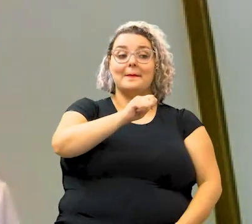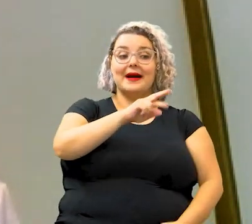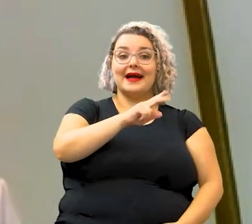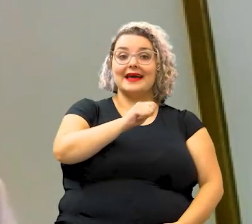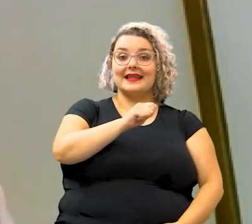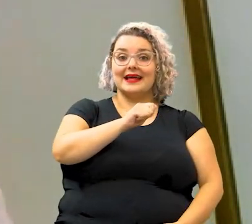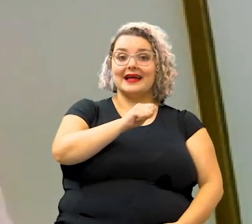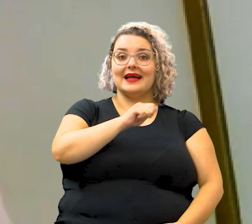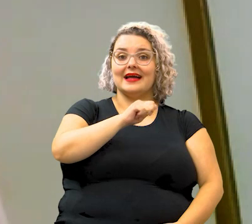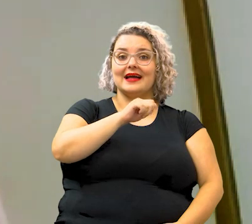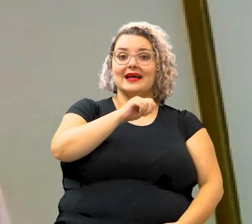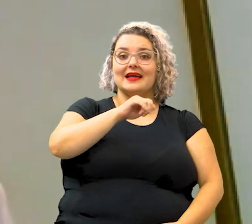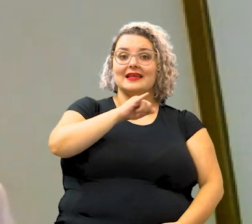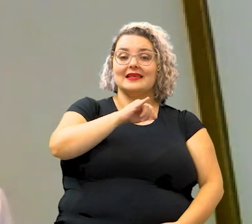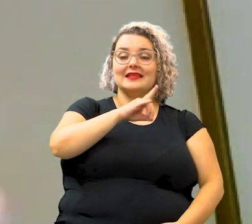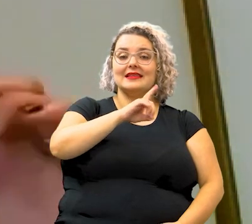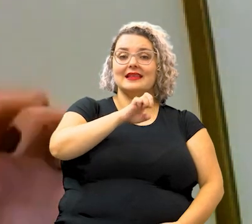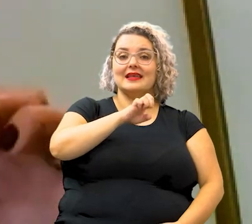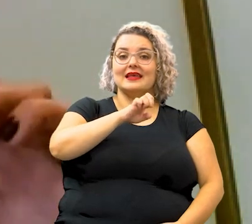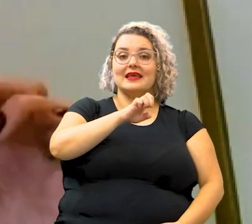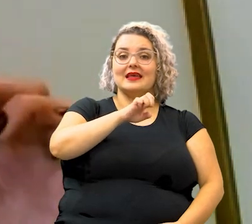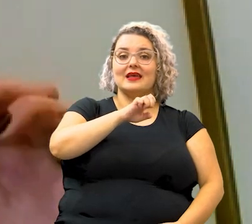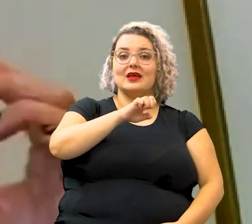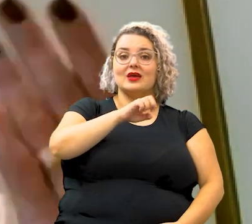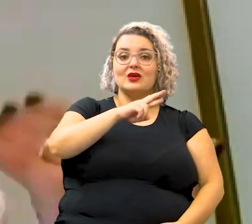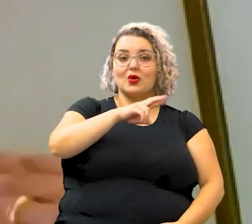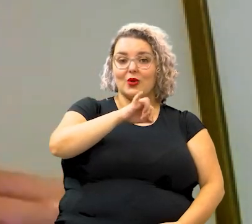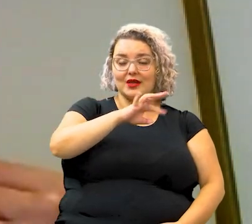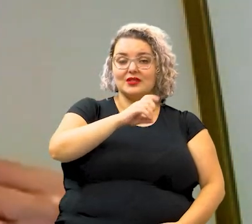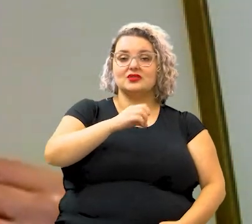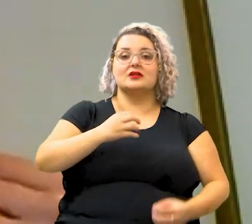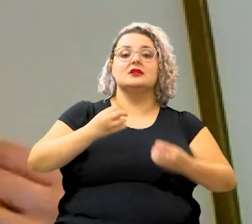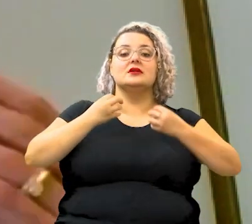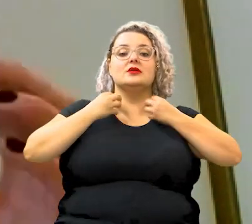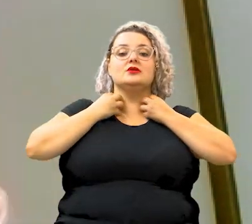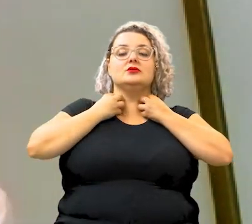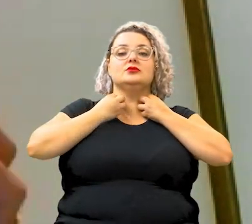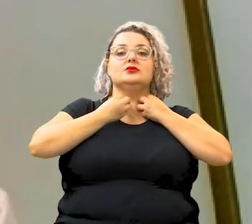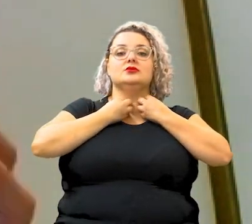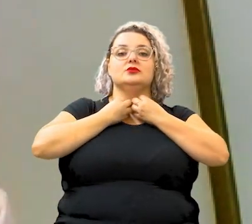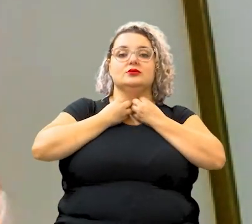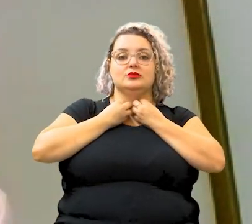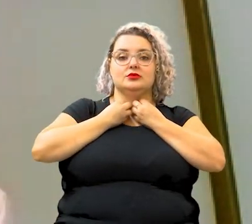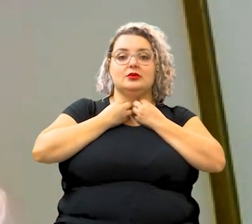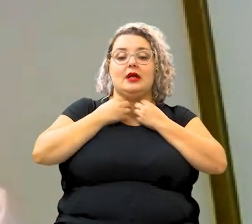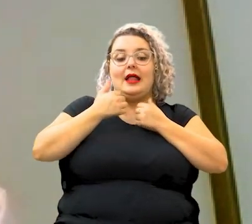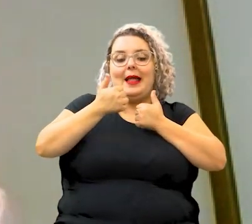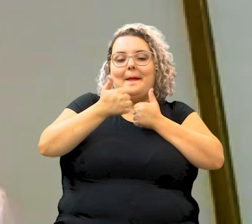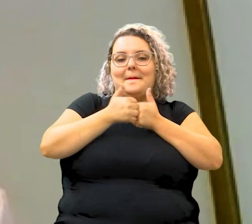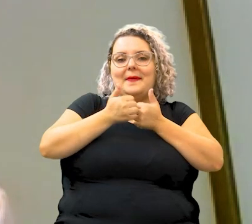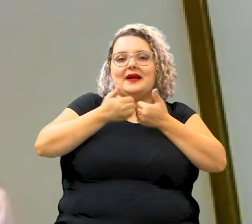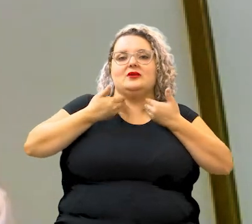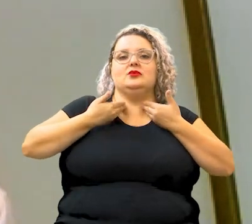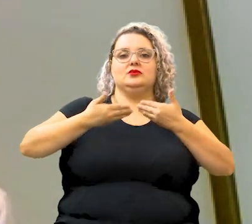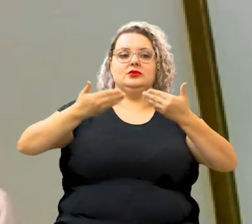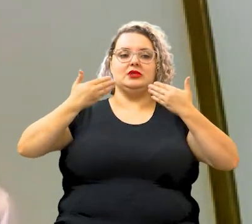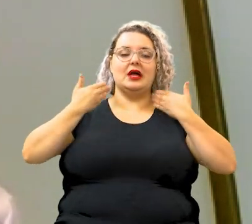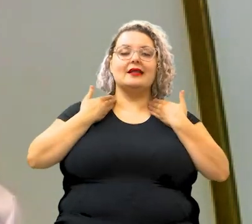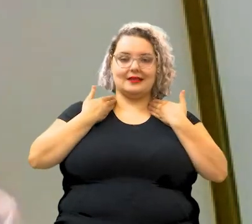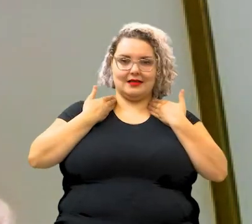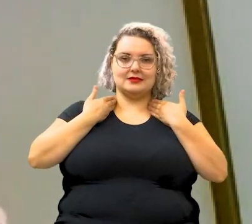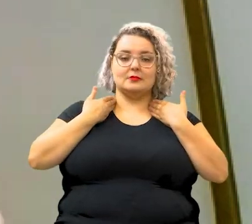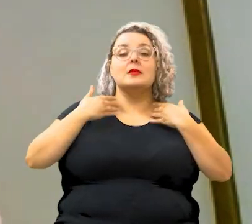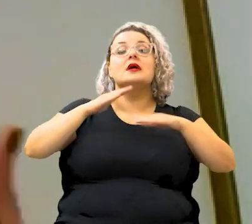que ficam atrás da tireoide, grudadinhas na tireoide mais atrás. Então, elas ficam muito próximas uma da